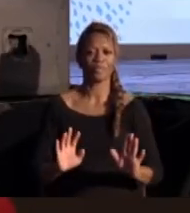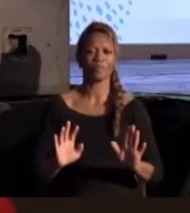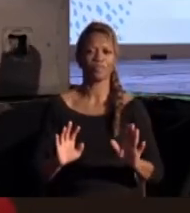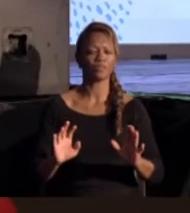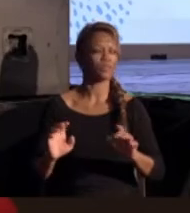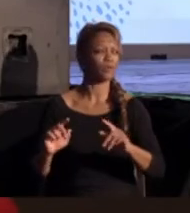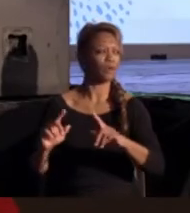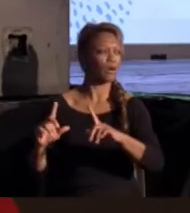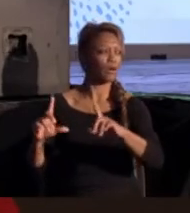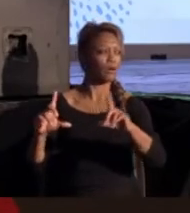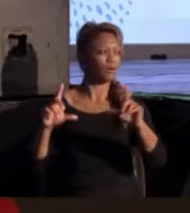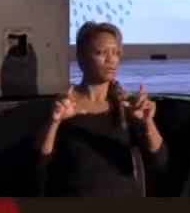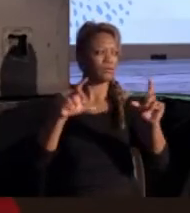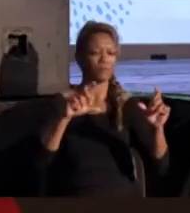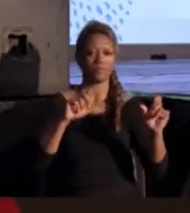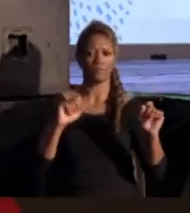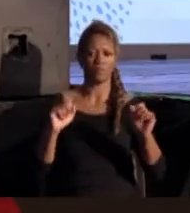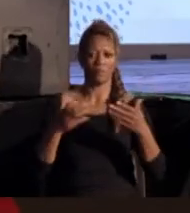slides, por favor.